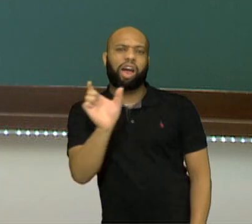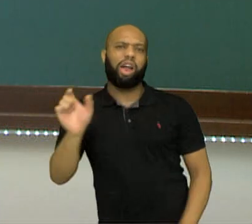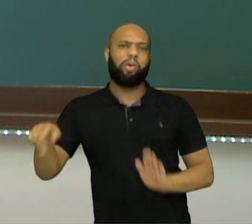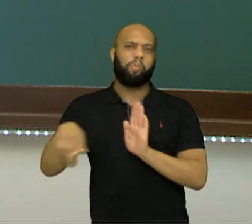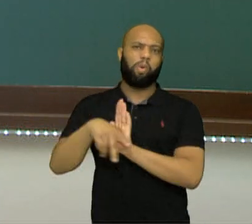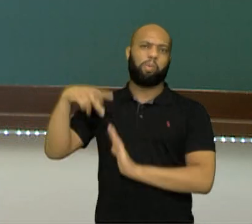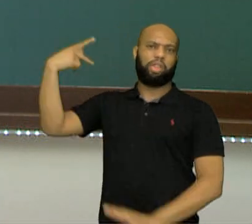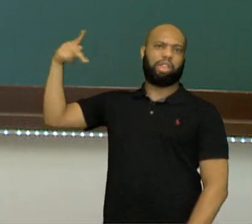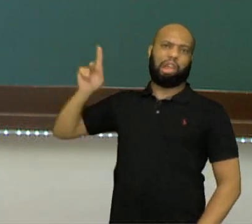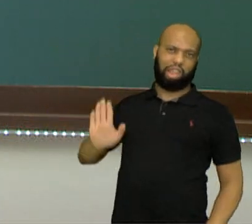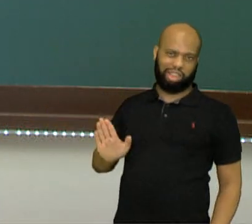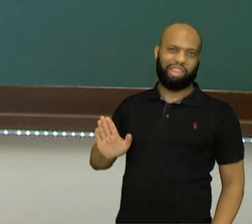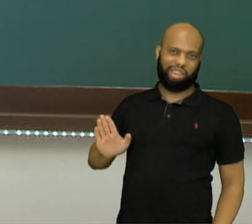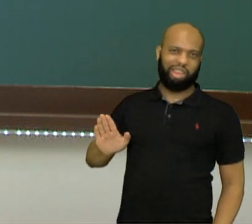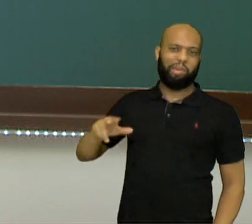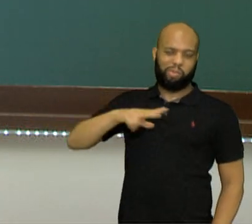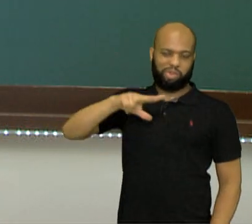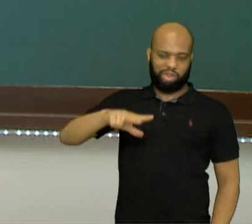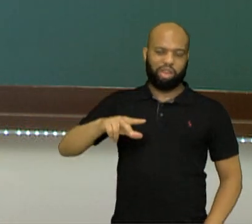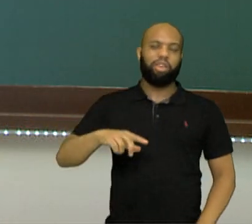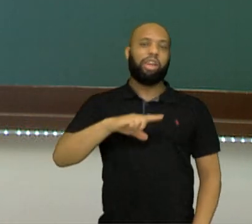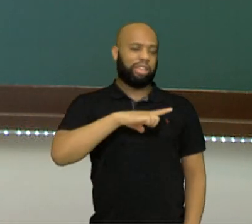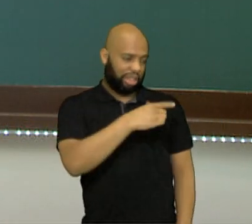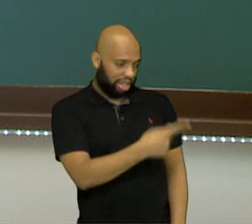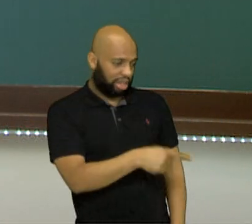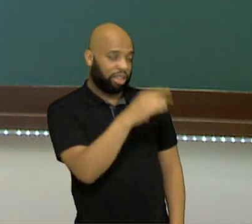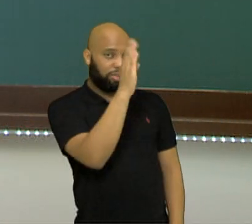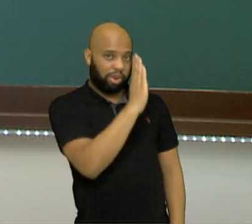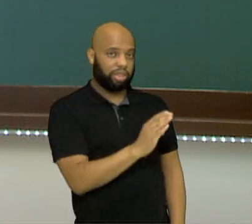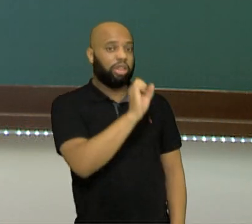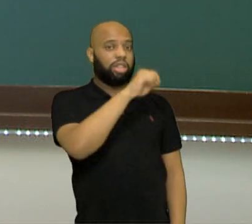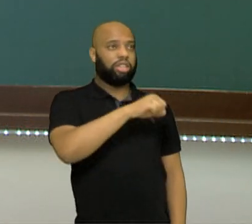próprias do português de Portugal. Existe no Brasil? Existe.